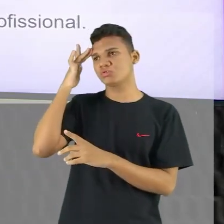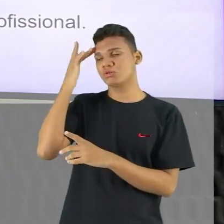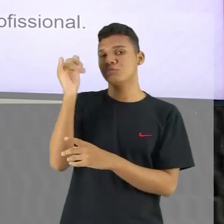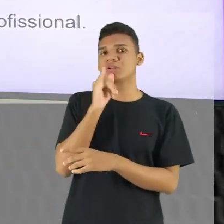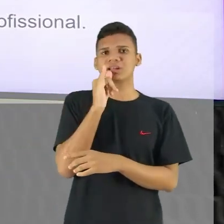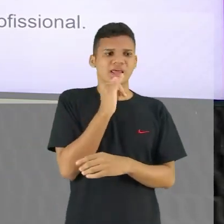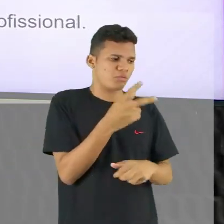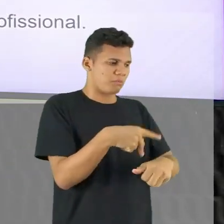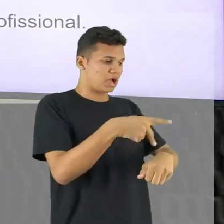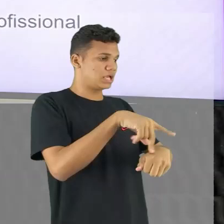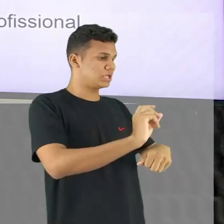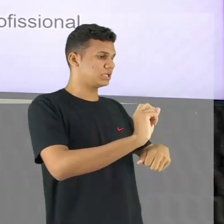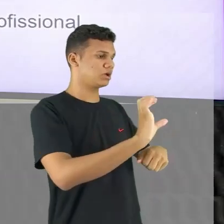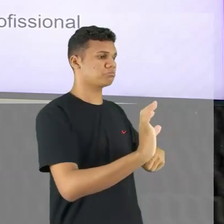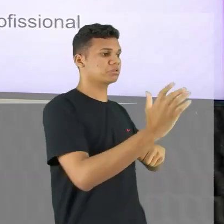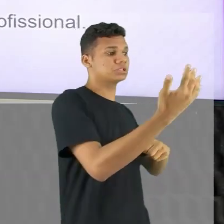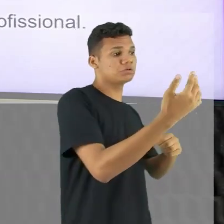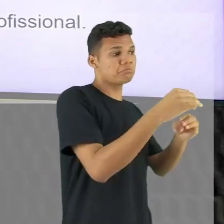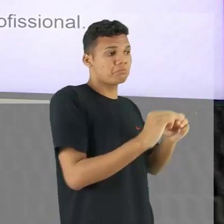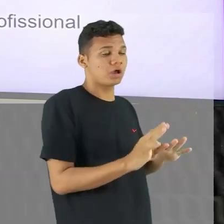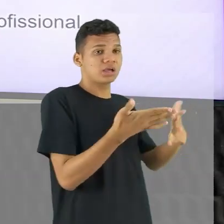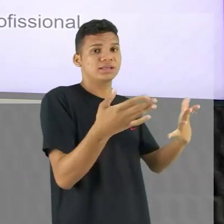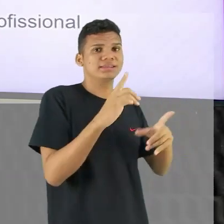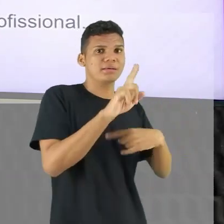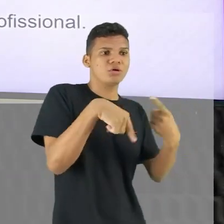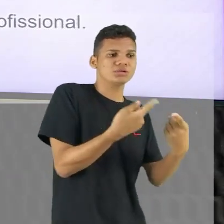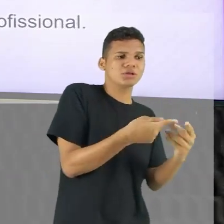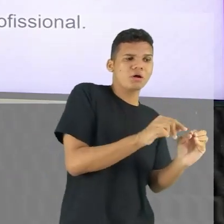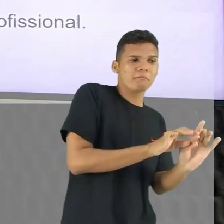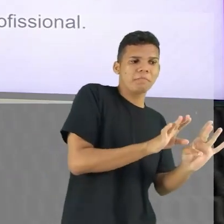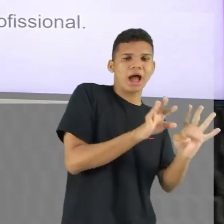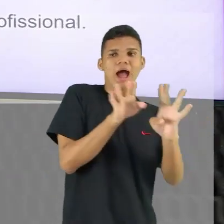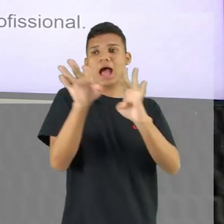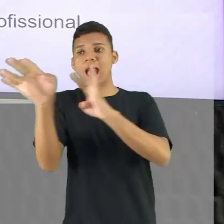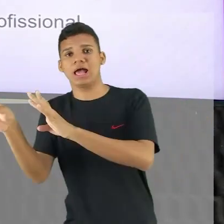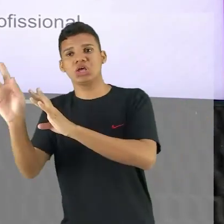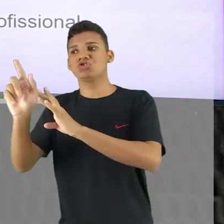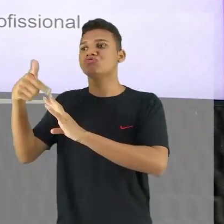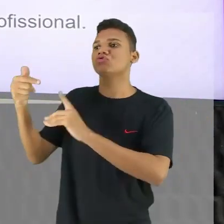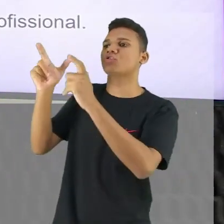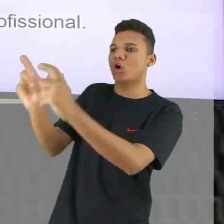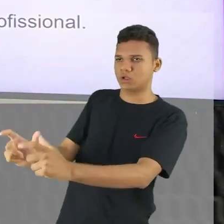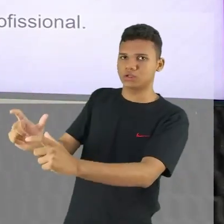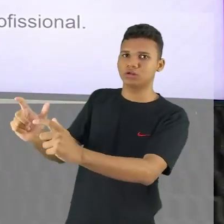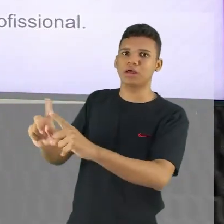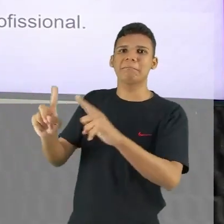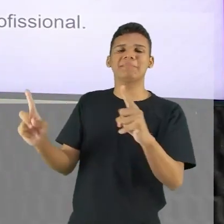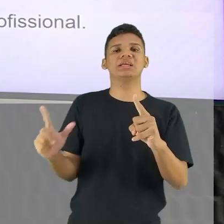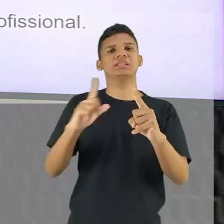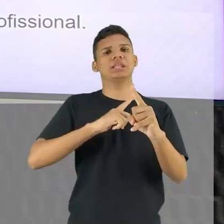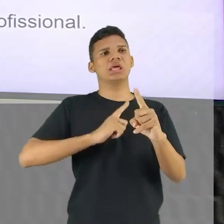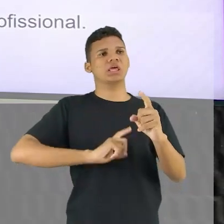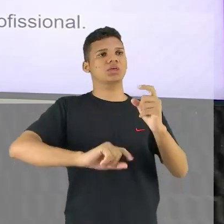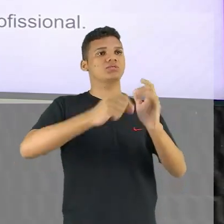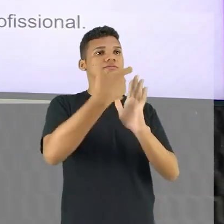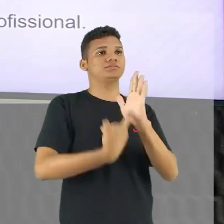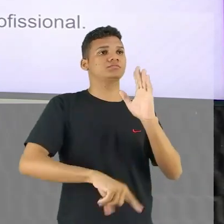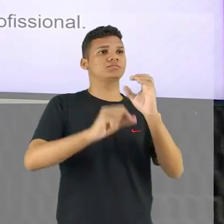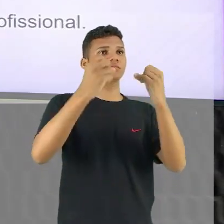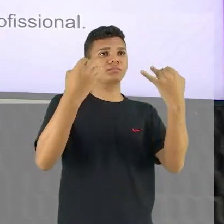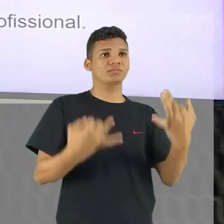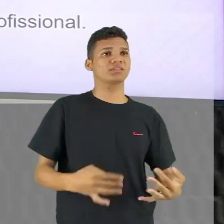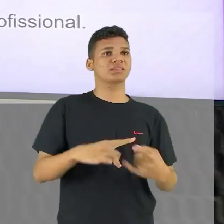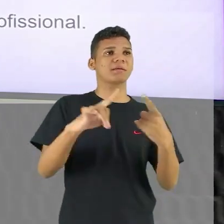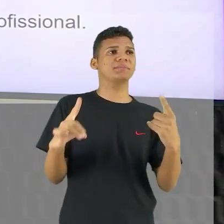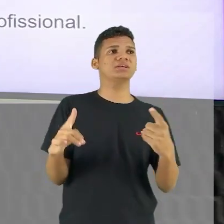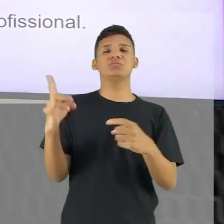por algum motivo e irem para uma outra localidade. Além da trajetória de refugiados, o texto diz, ele recorre